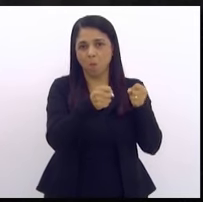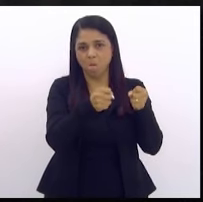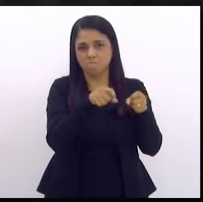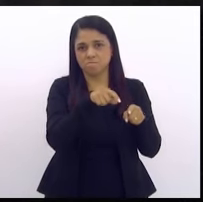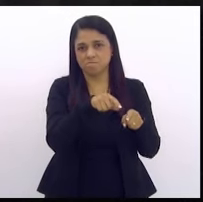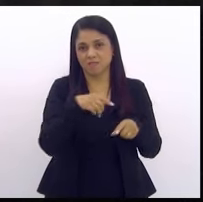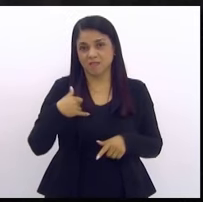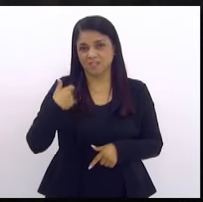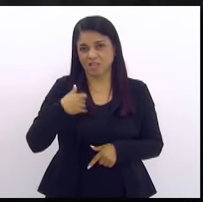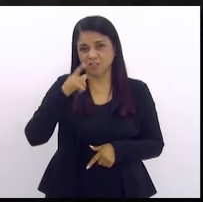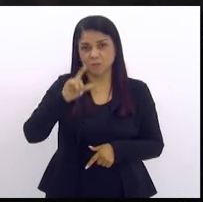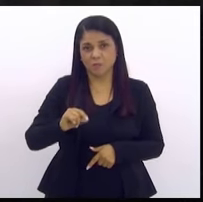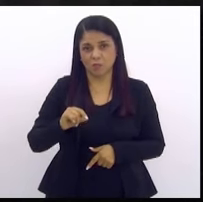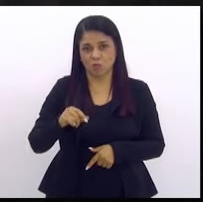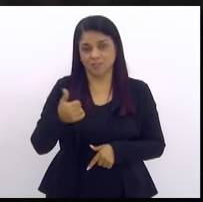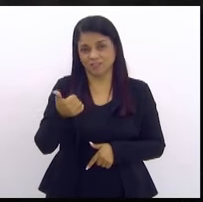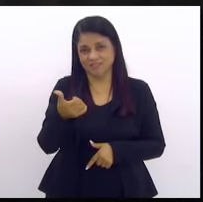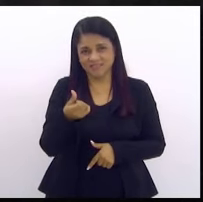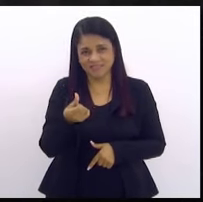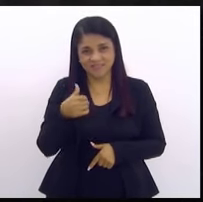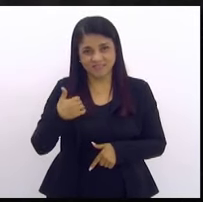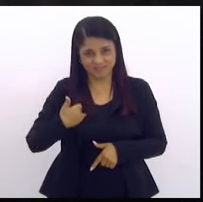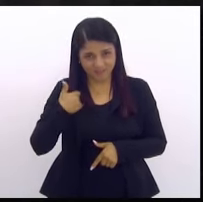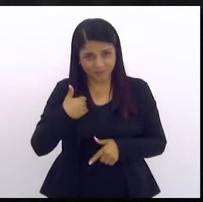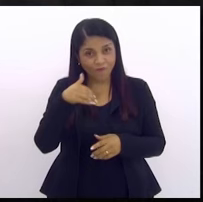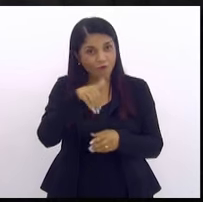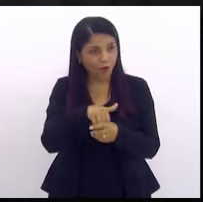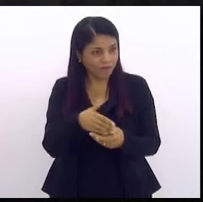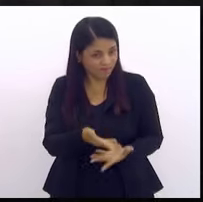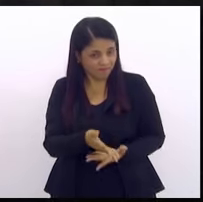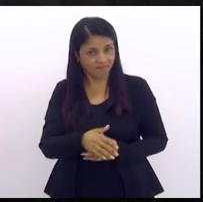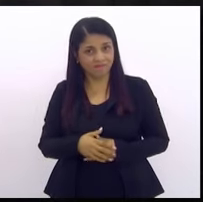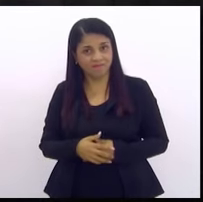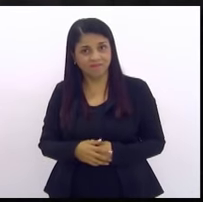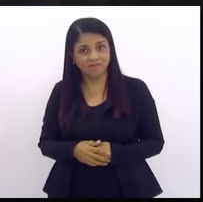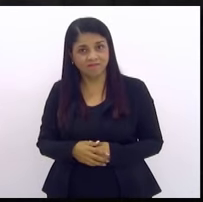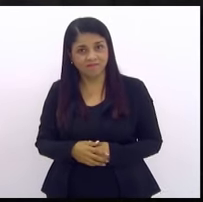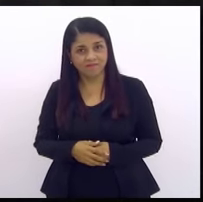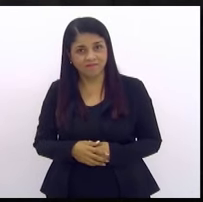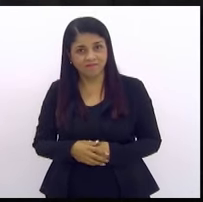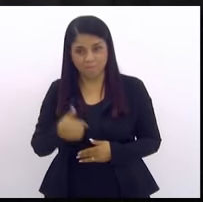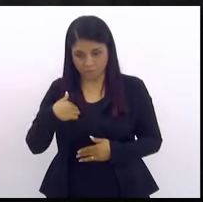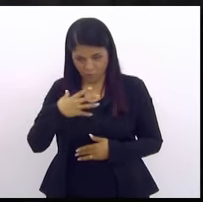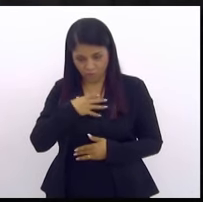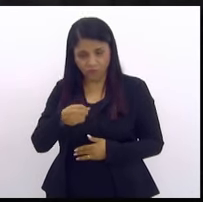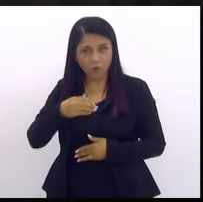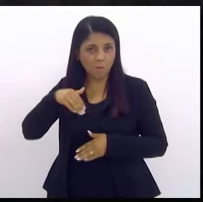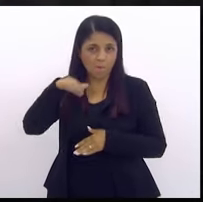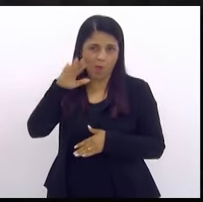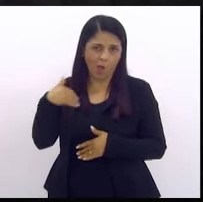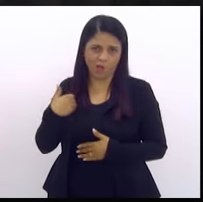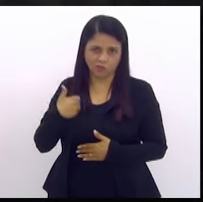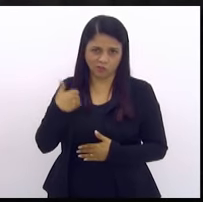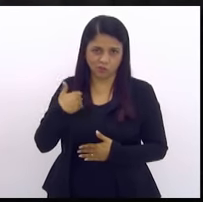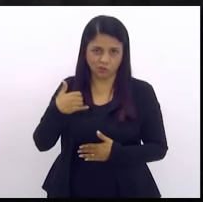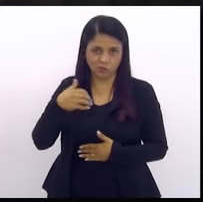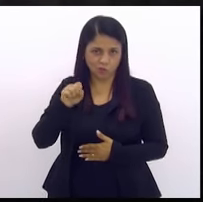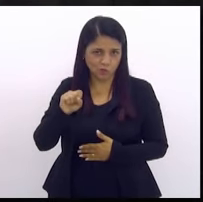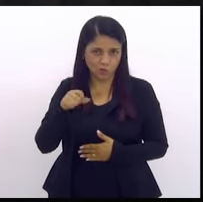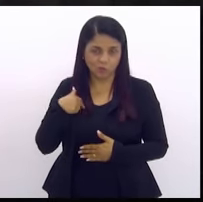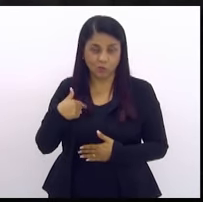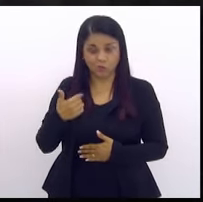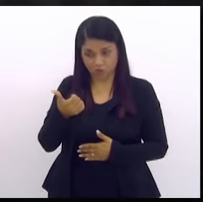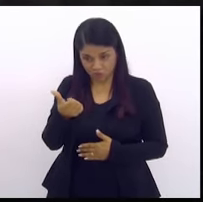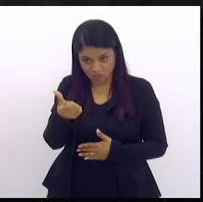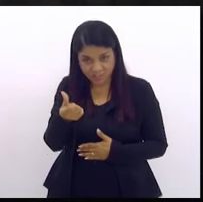politicagem, porque o 16 anos vota. E não é porque hoje meus filhos são maiores de idade, que quando eles tinham